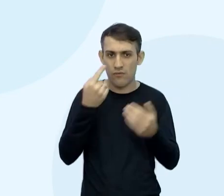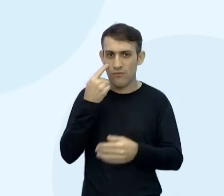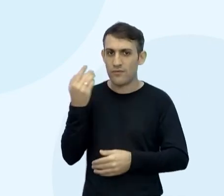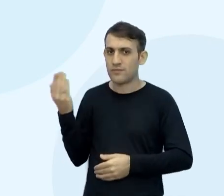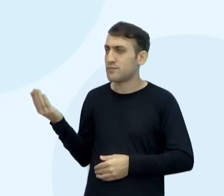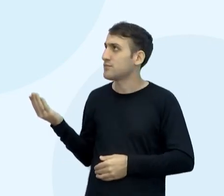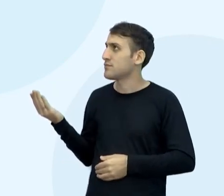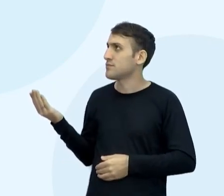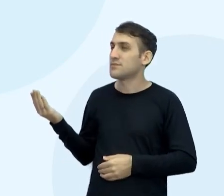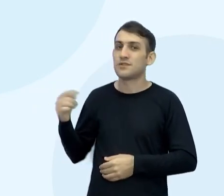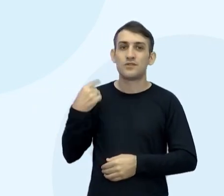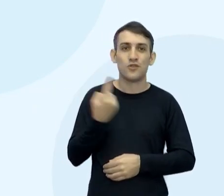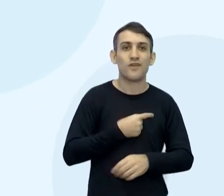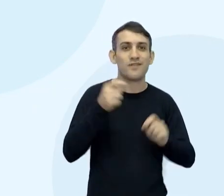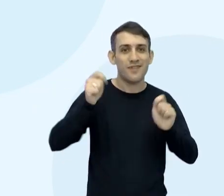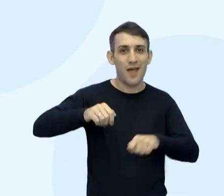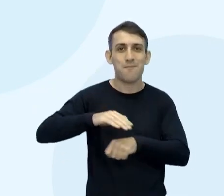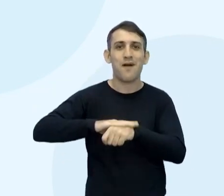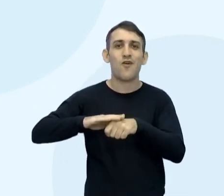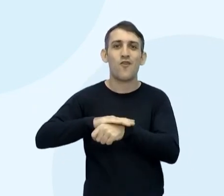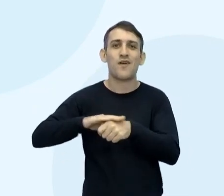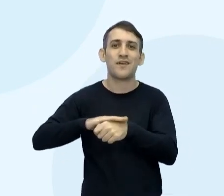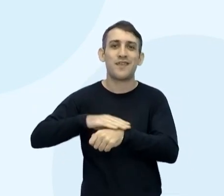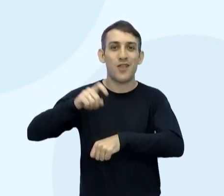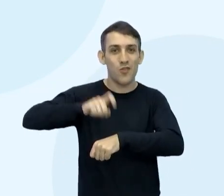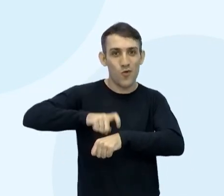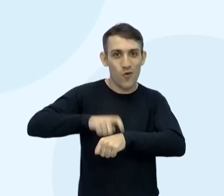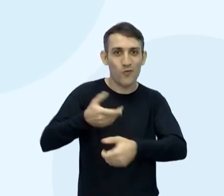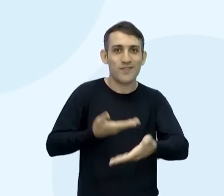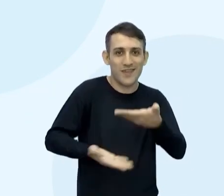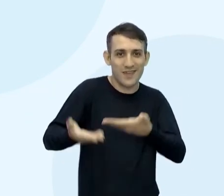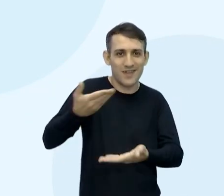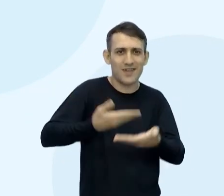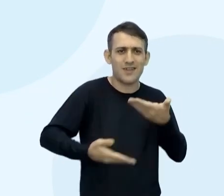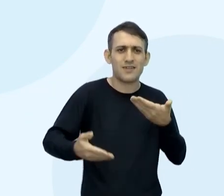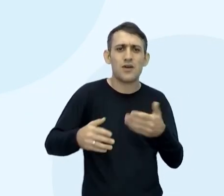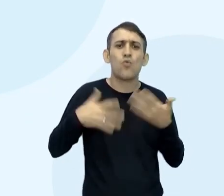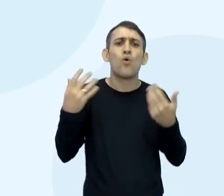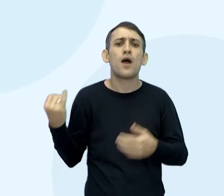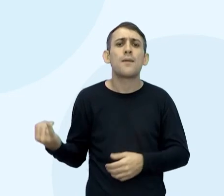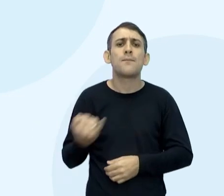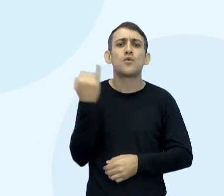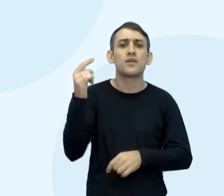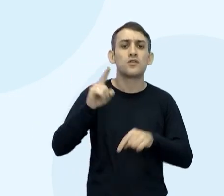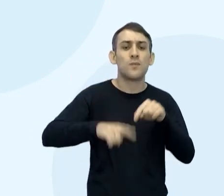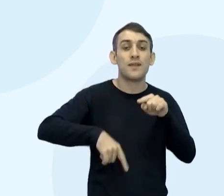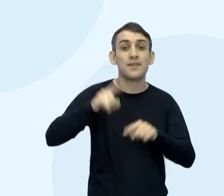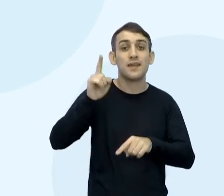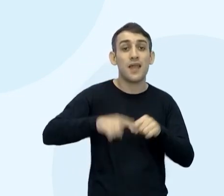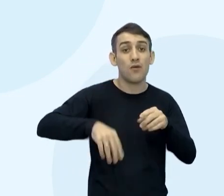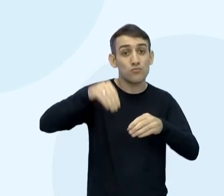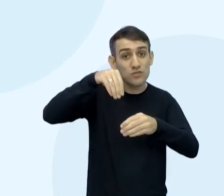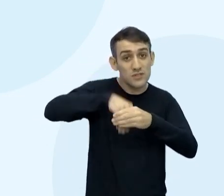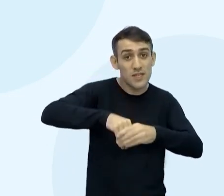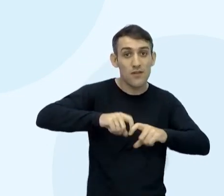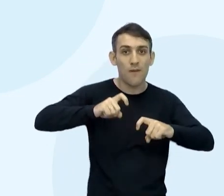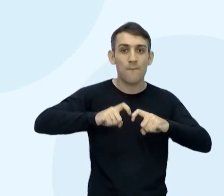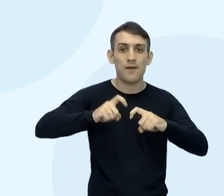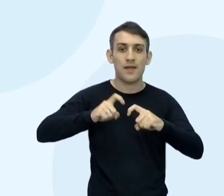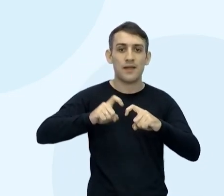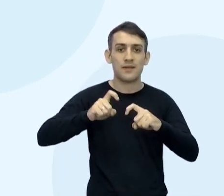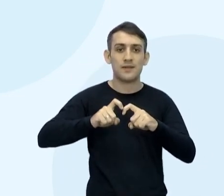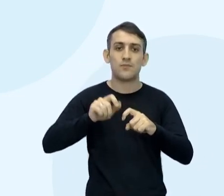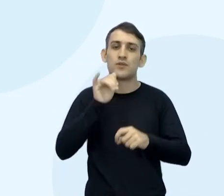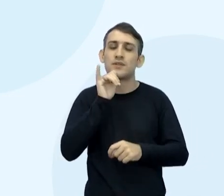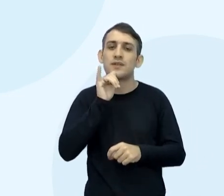gente conversar lá no nosso momento de interação. Qual é a importância desses materiais para a medicina, como